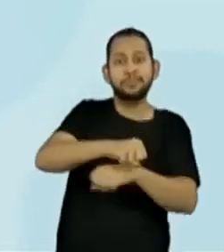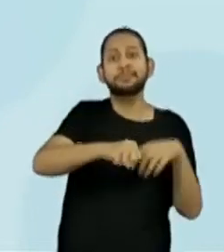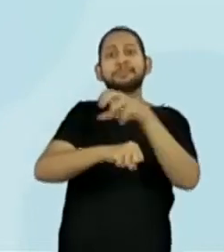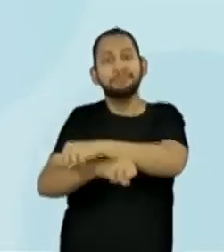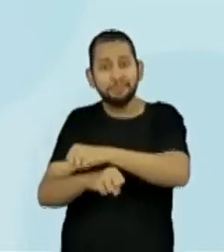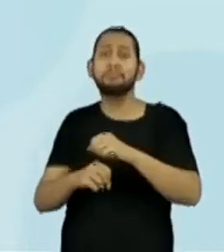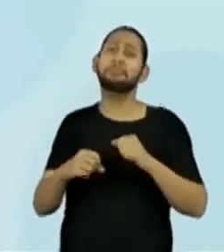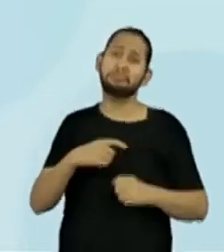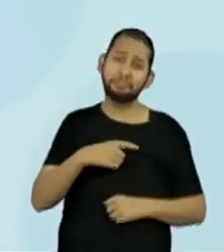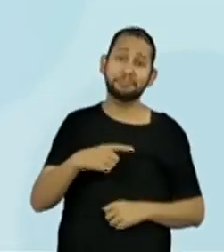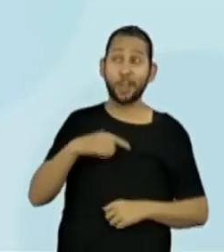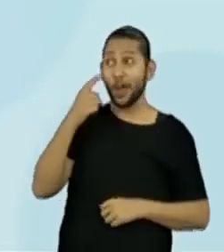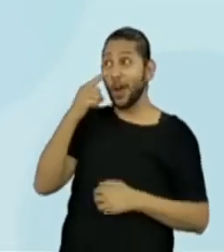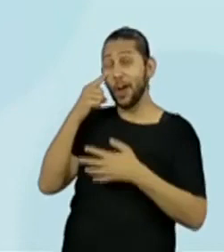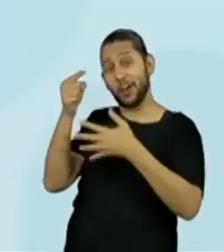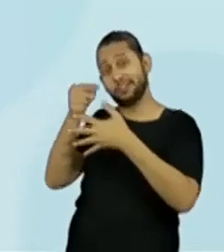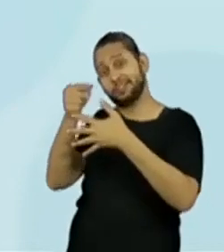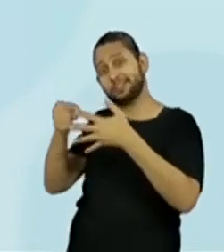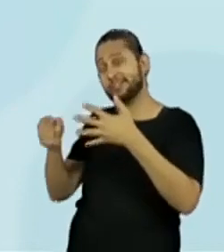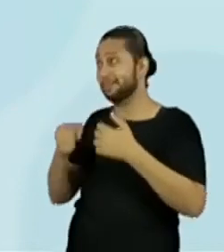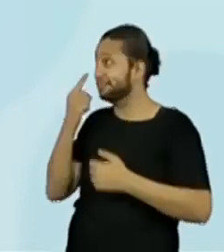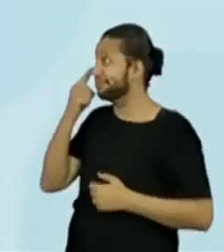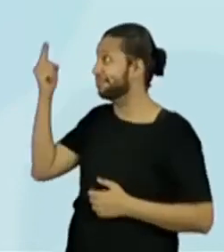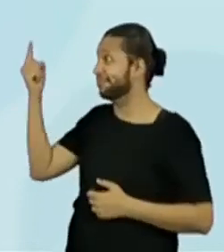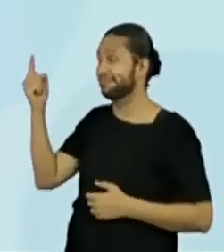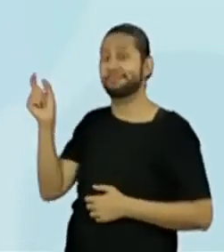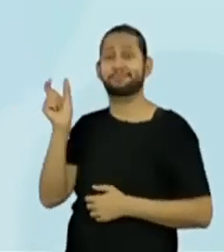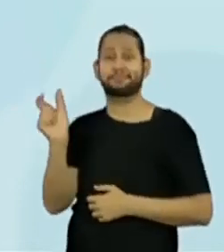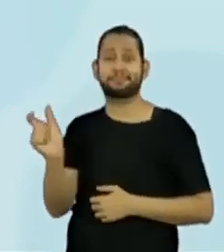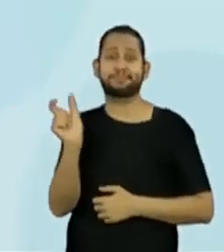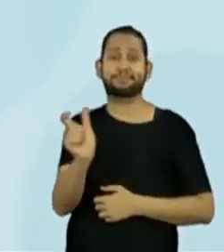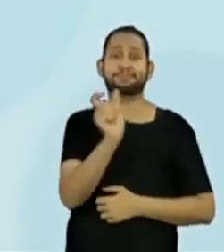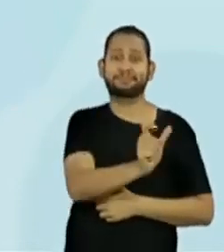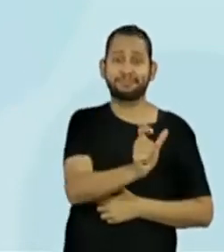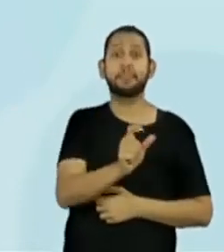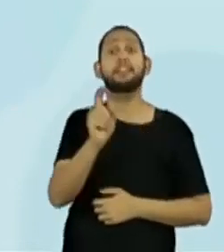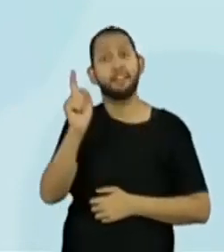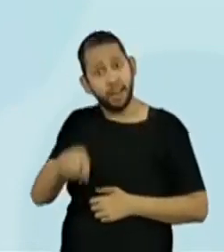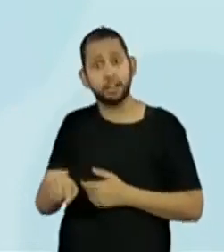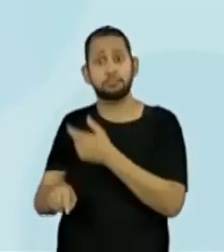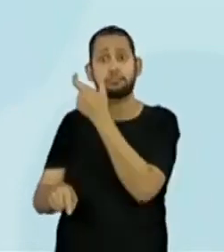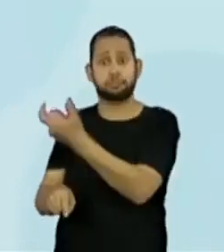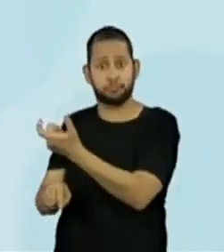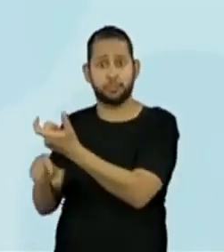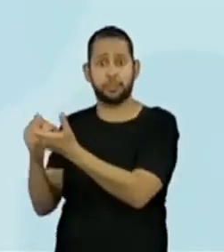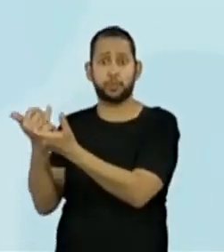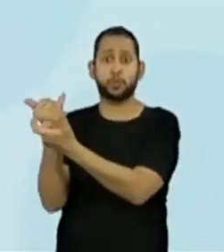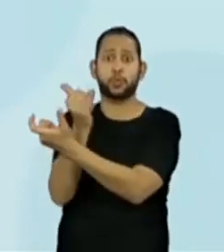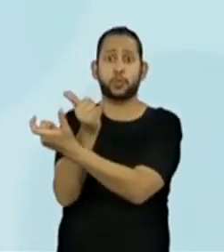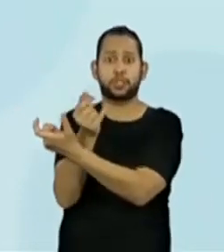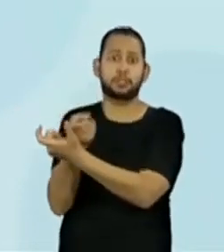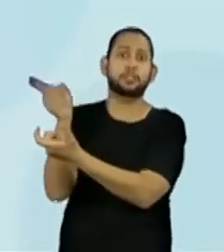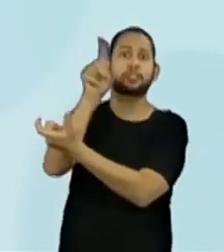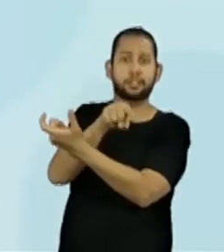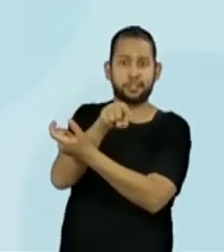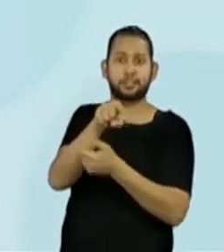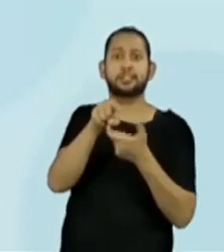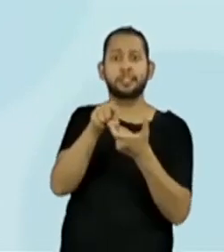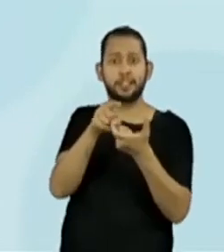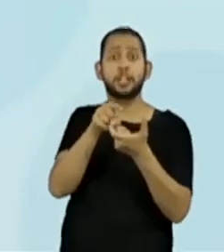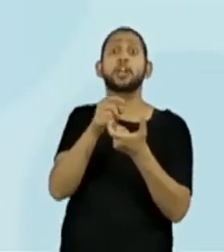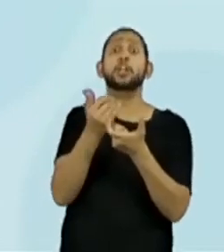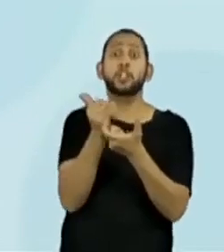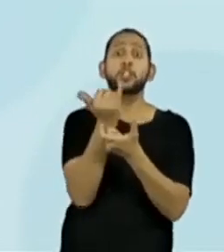aqui as cadeias alimentares mostrando a transferência de energia de um ser